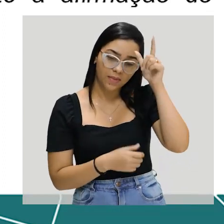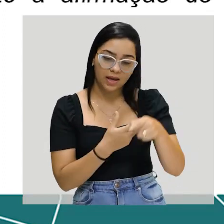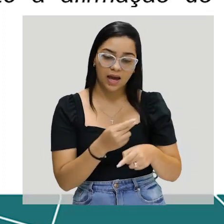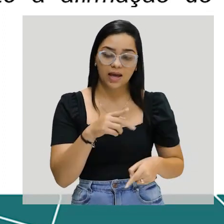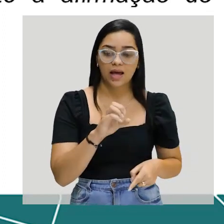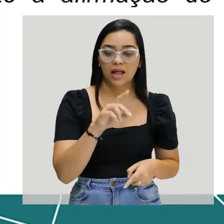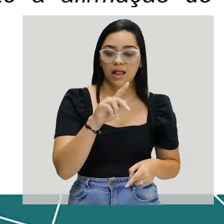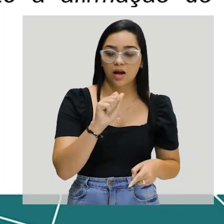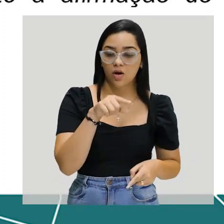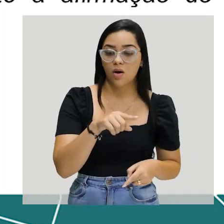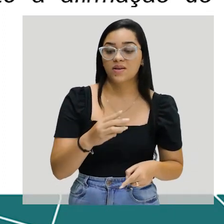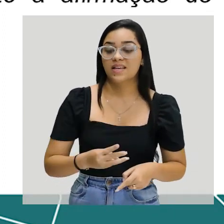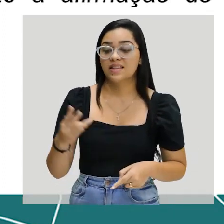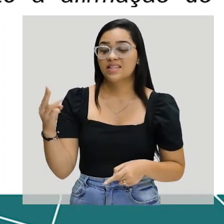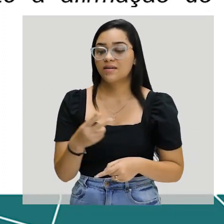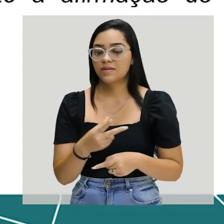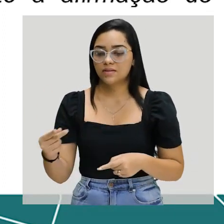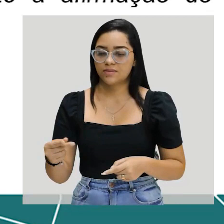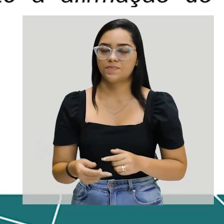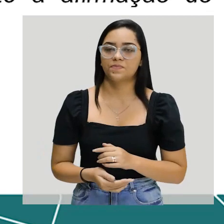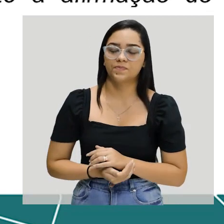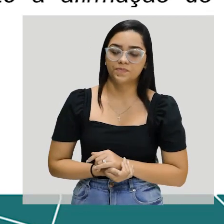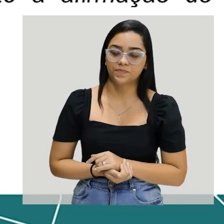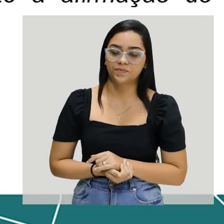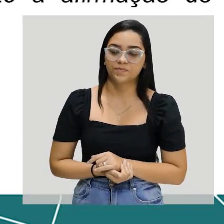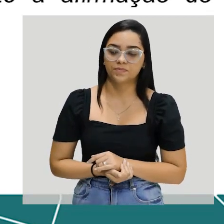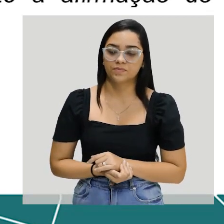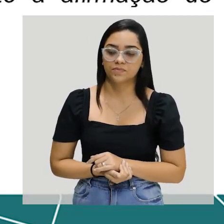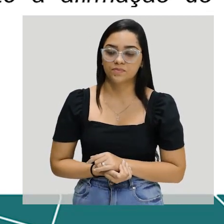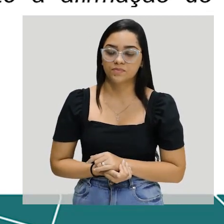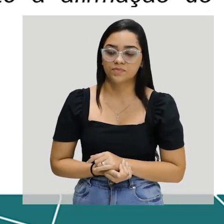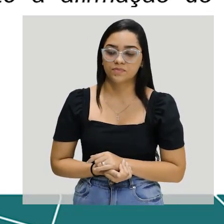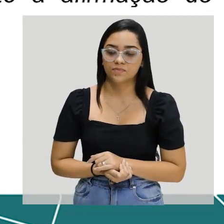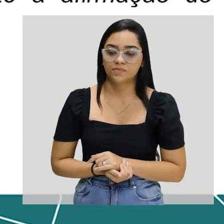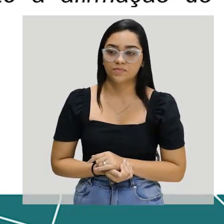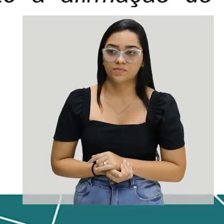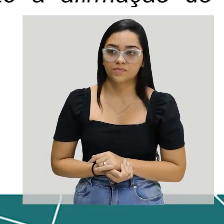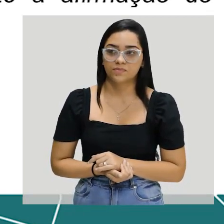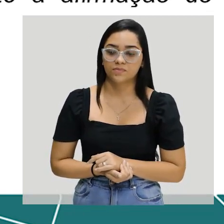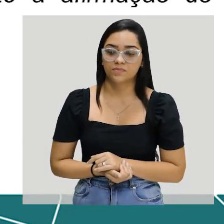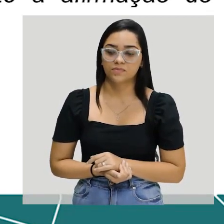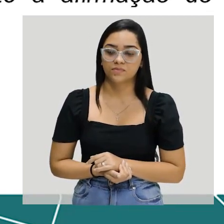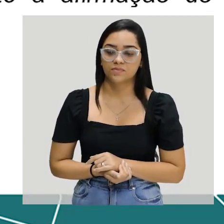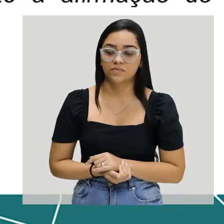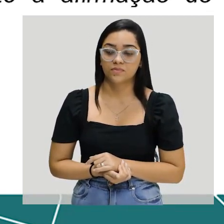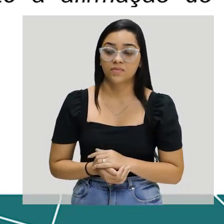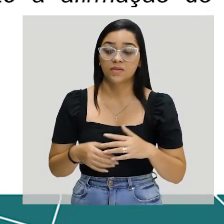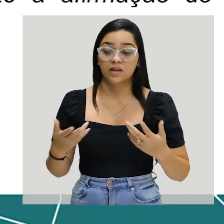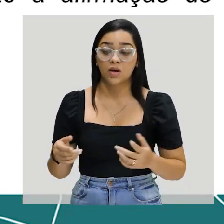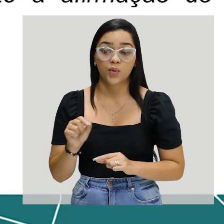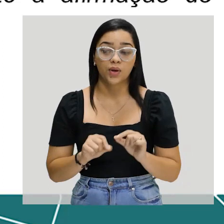possibilidade da Alemanha ganhar aquela Copa e ser teta tetra campeã Eita 7 a 1 né